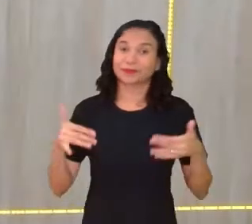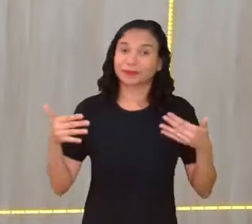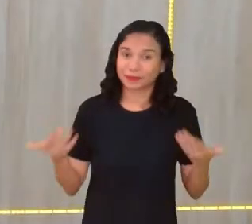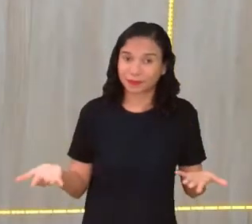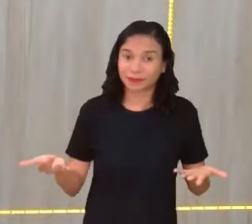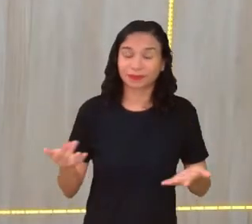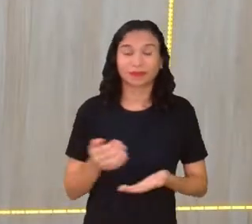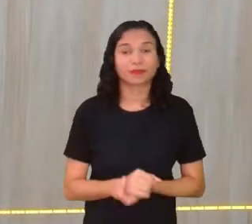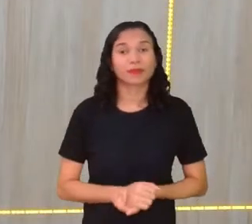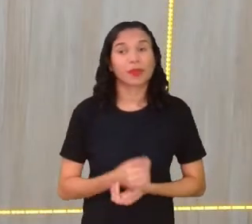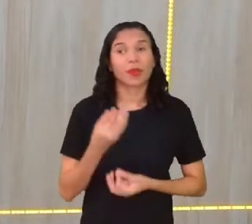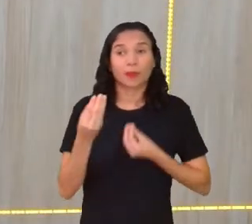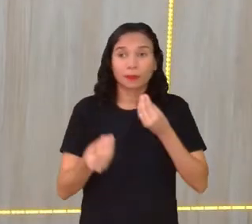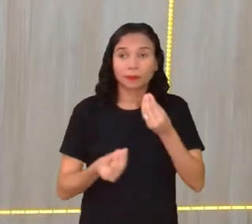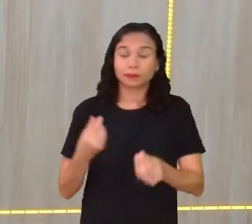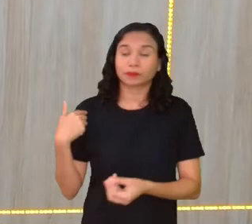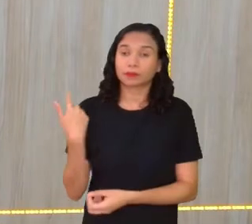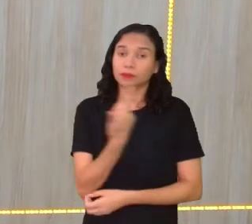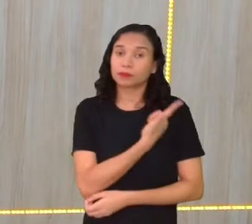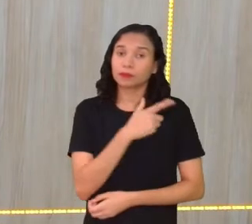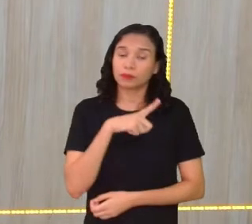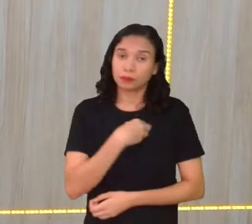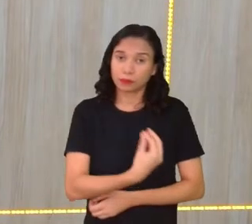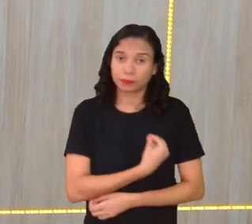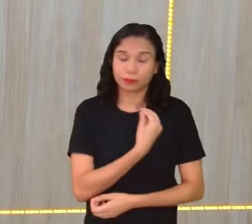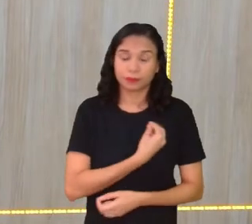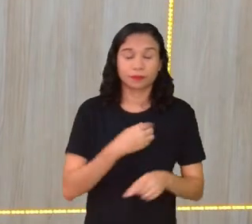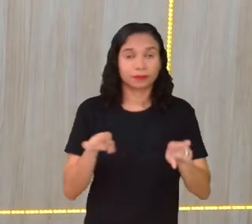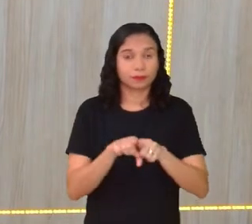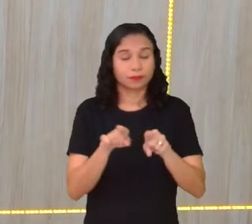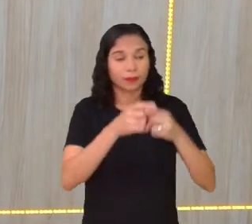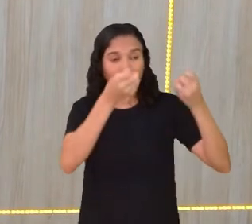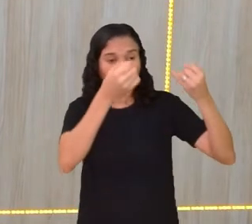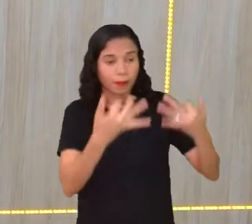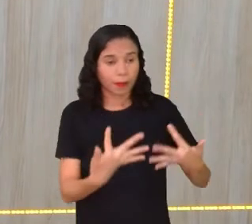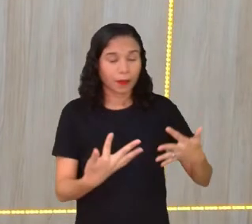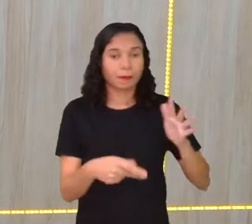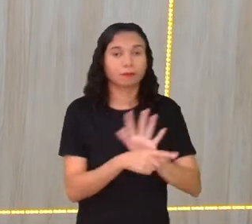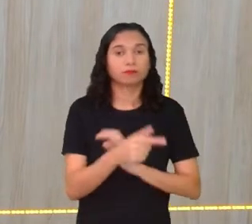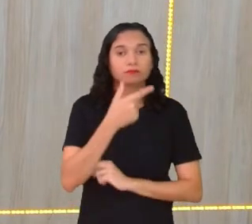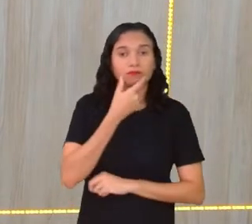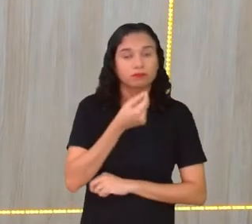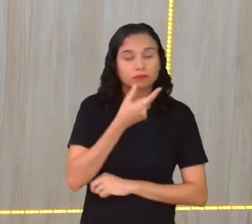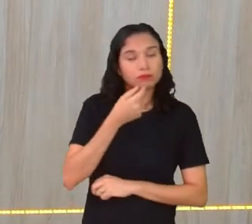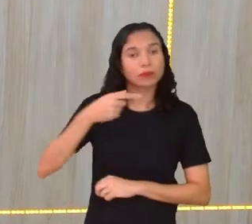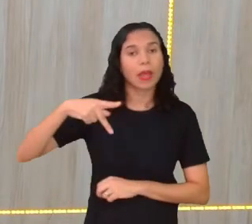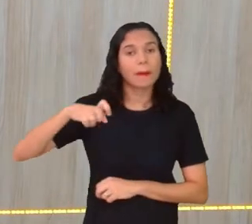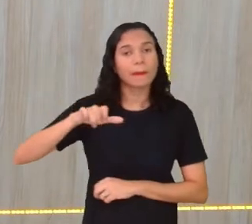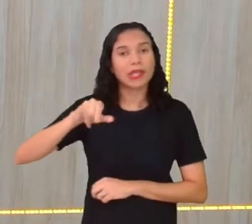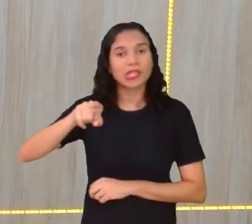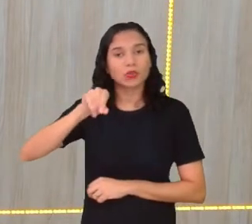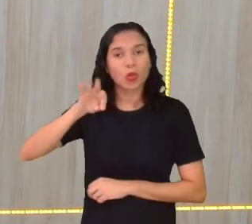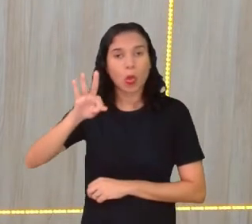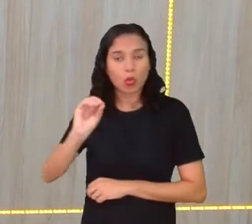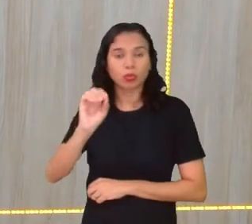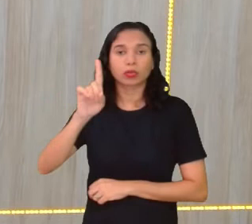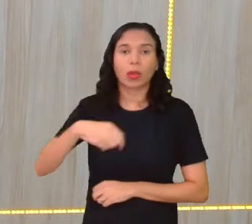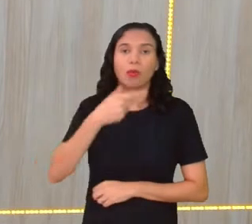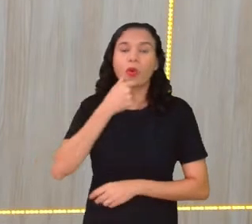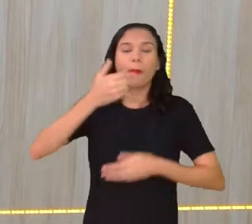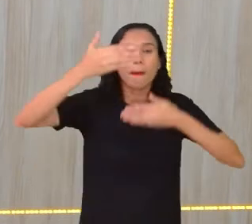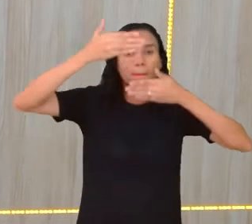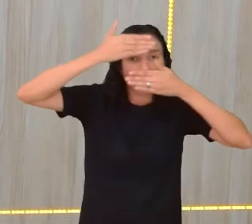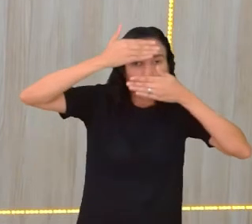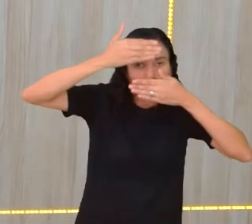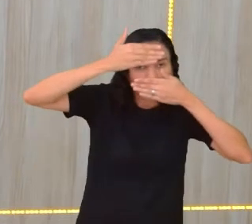Então, nesse sentido, né, a gente tem aí o relato, né, do Mansur Peixoto, né, que é muçulmano.